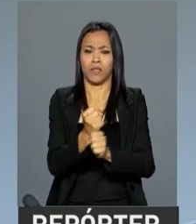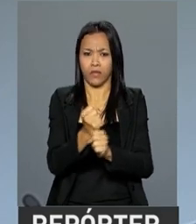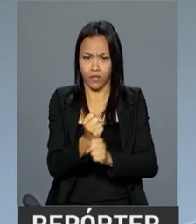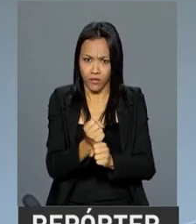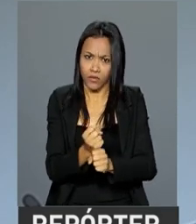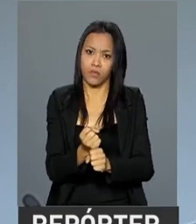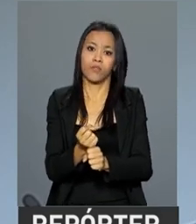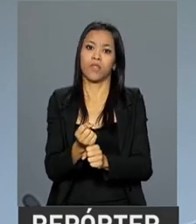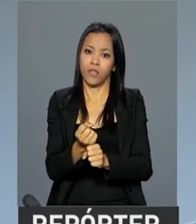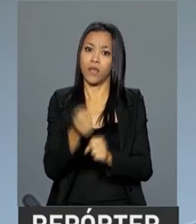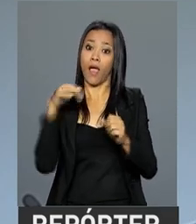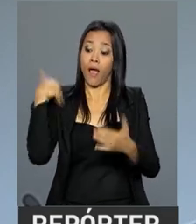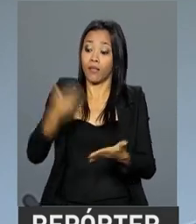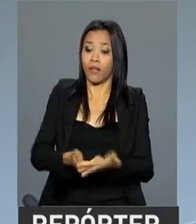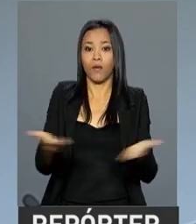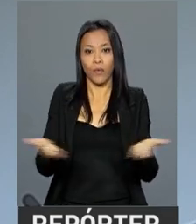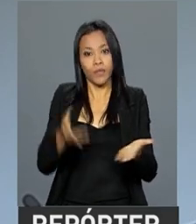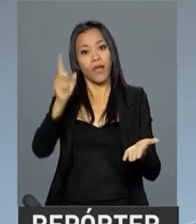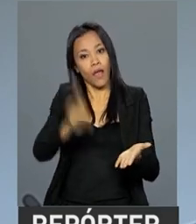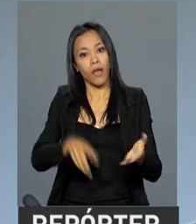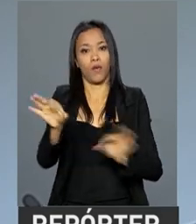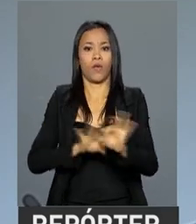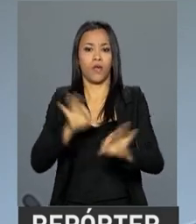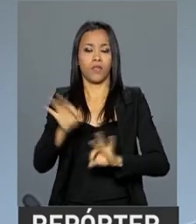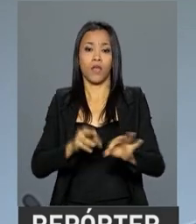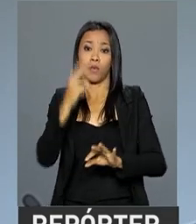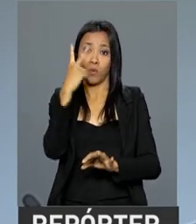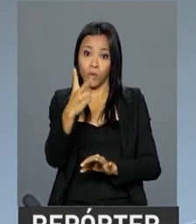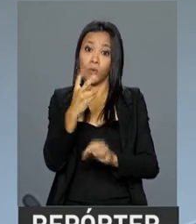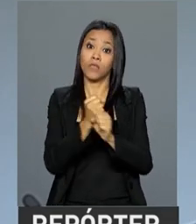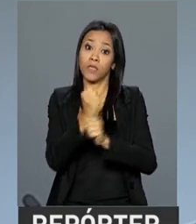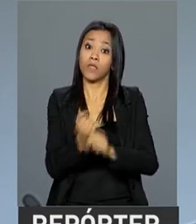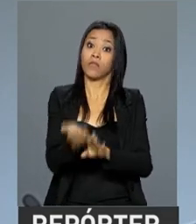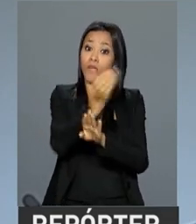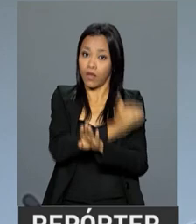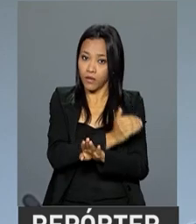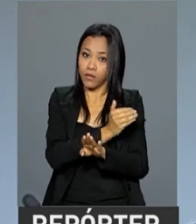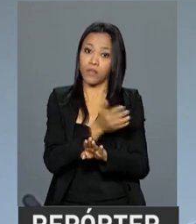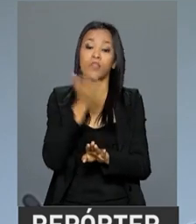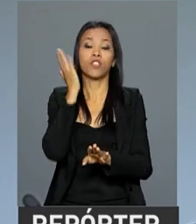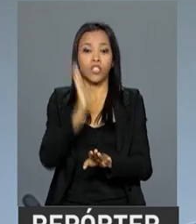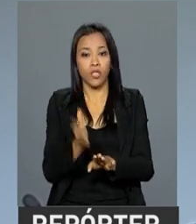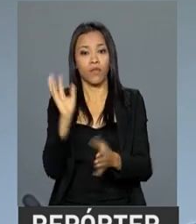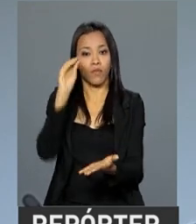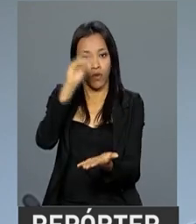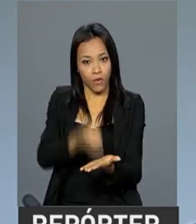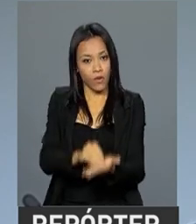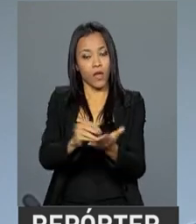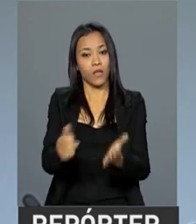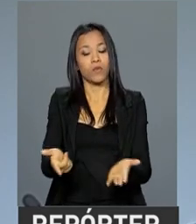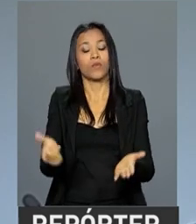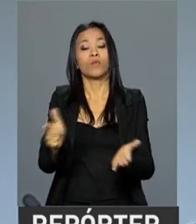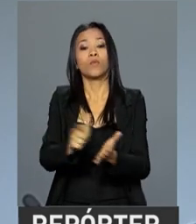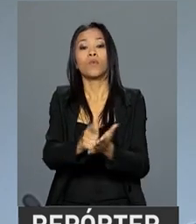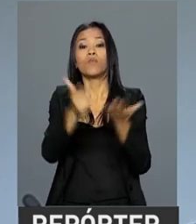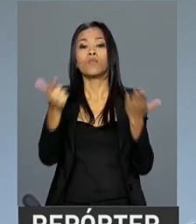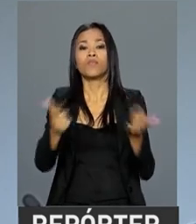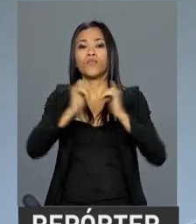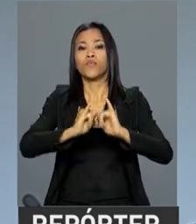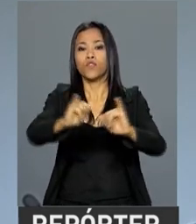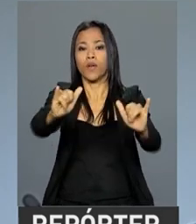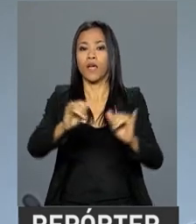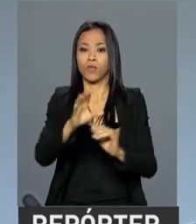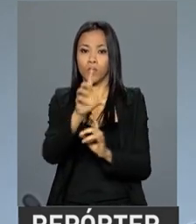como acontecia até agora. Essa regra, inclusive, foi publicada no Diário Oficial da União dessa quinta-feira. Durante esse anúncio